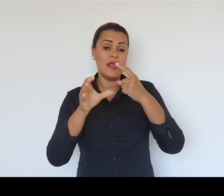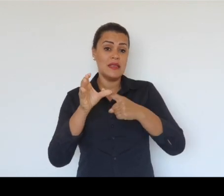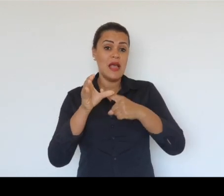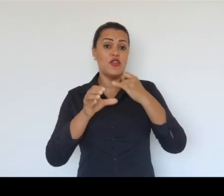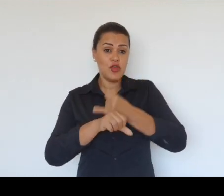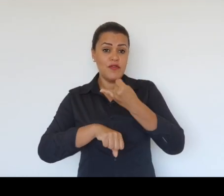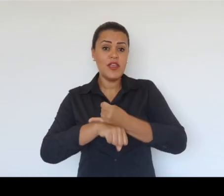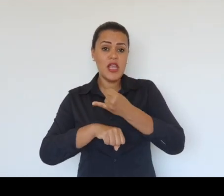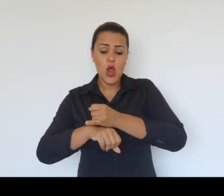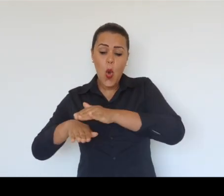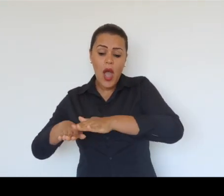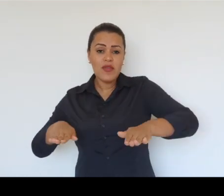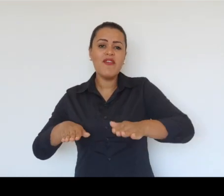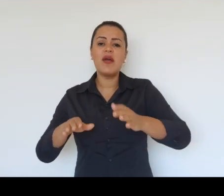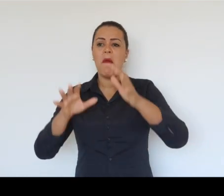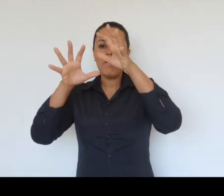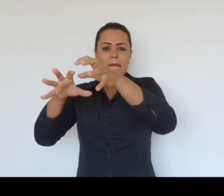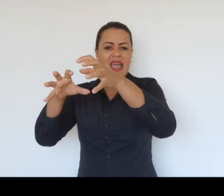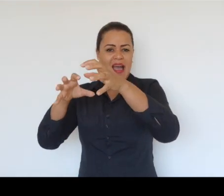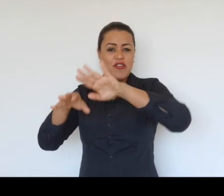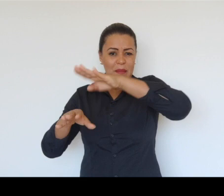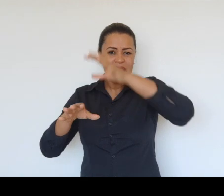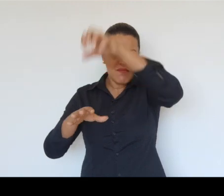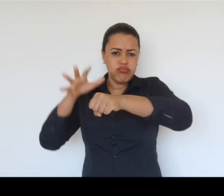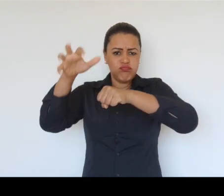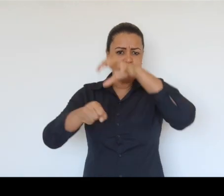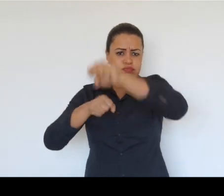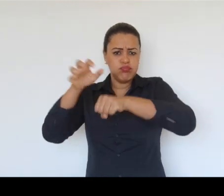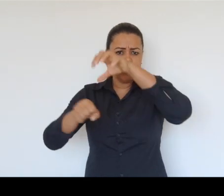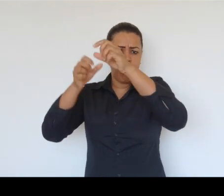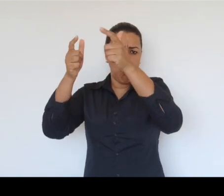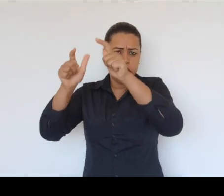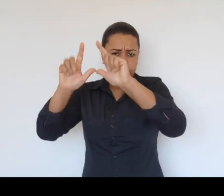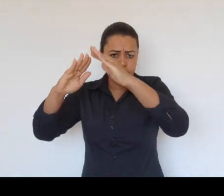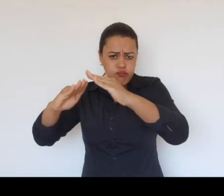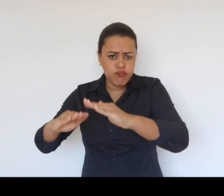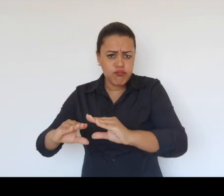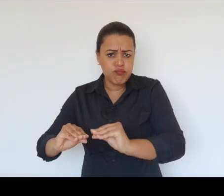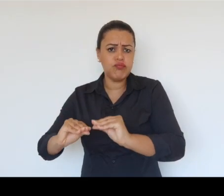muito possivelmente, foram completamente destruídos e a gente não tem mais notícia nenhuma.